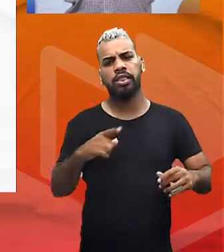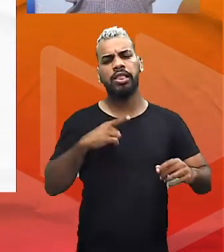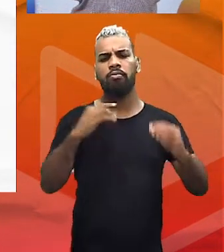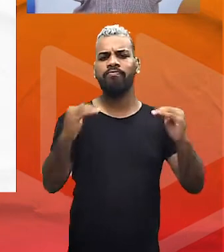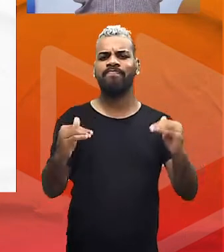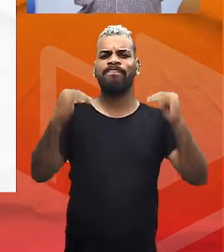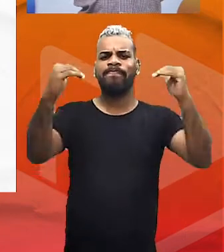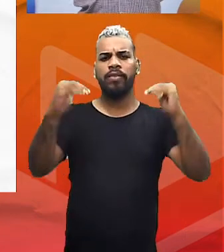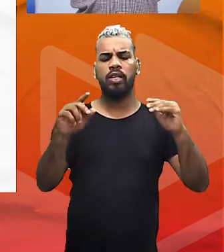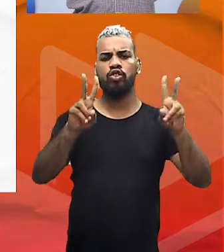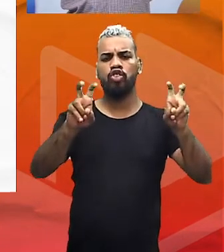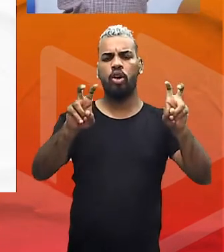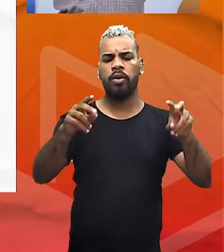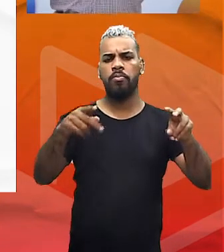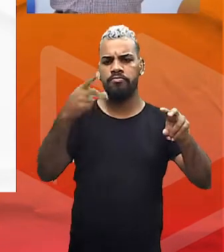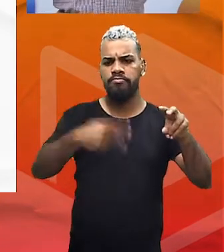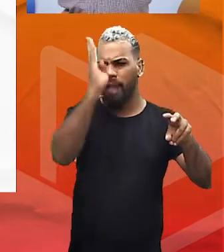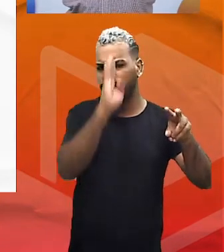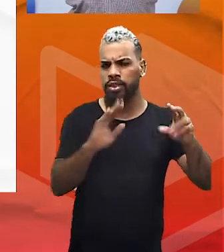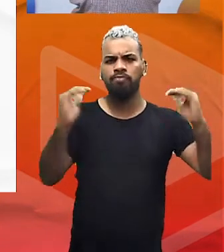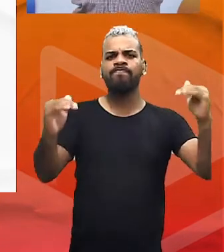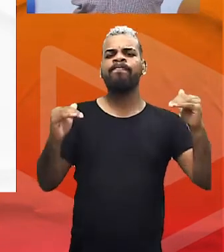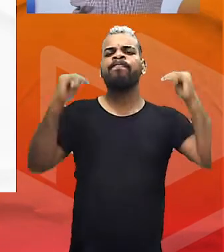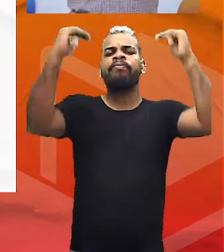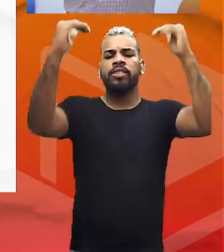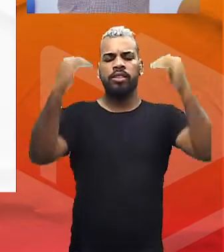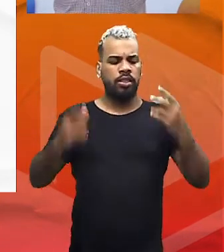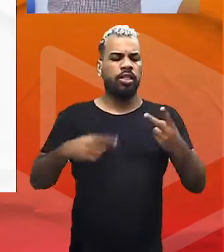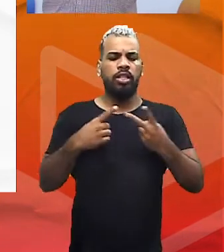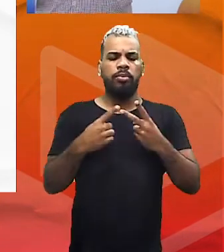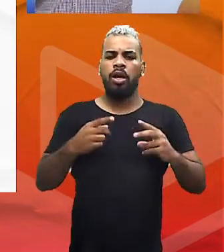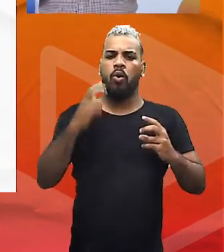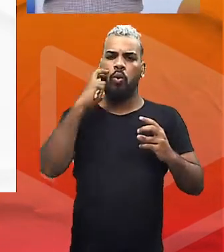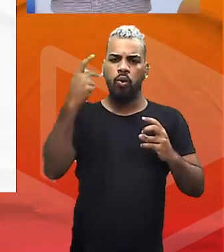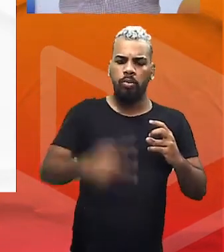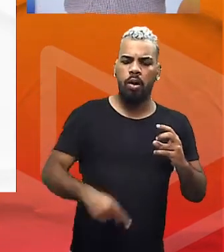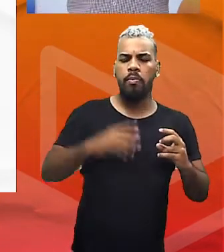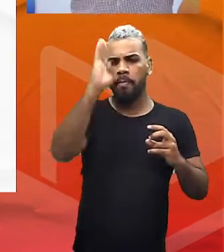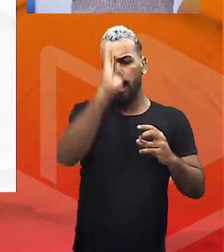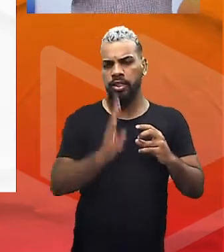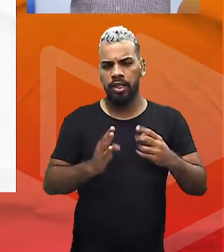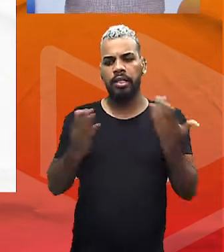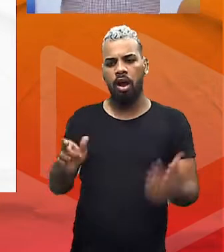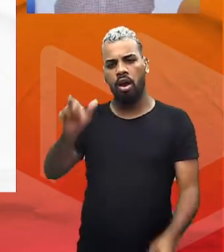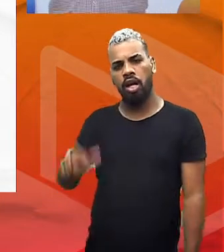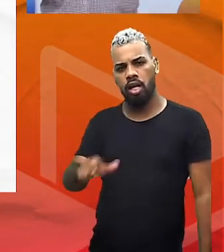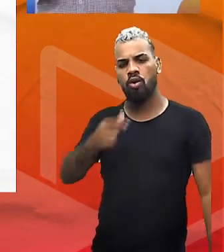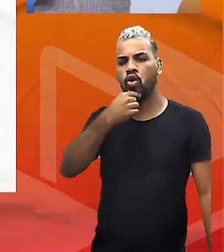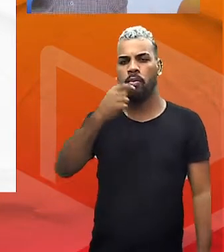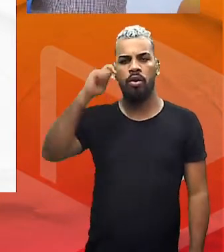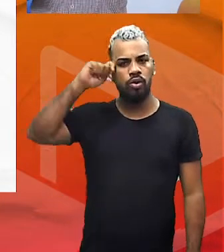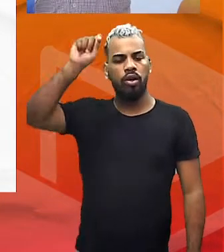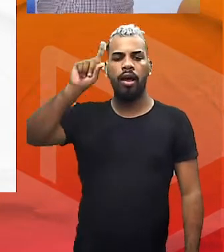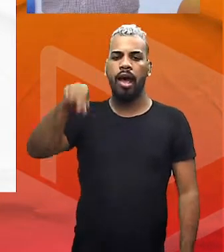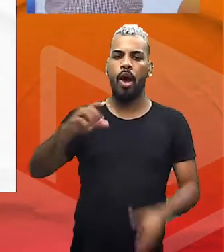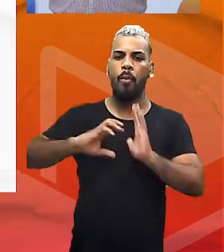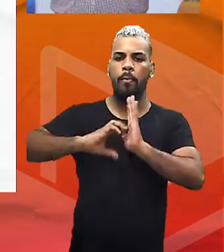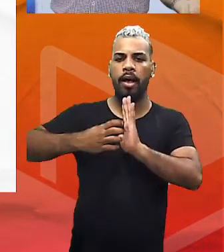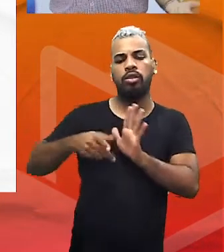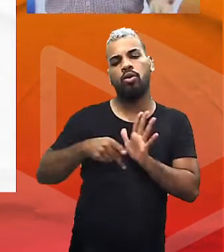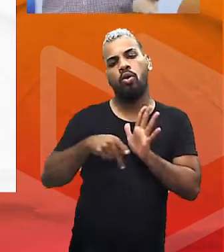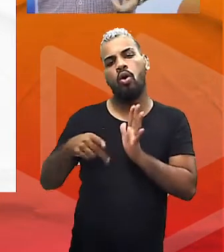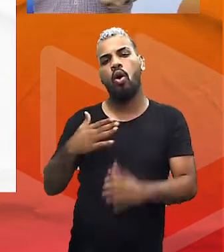da pátria, do Brasil, dos costumes do Brasil, e Alencar era do Partido Conservador, né?